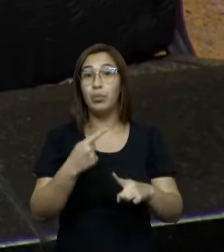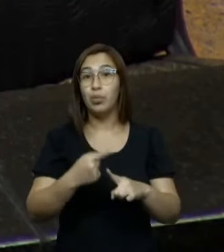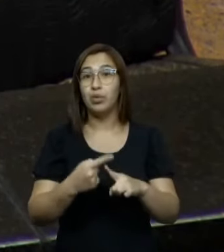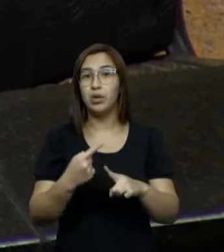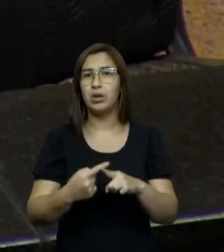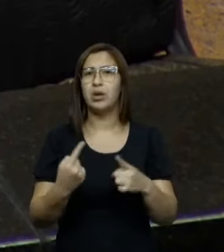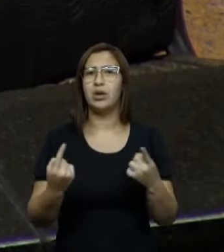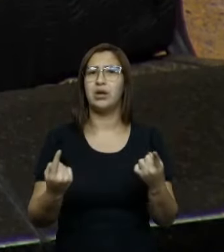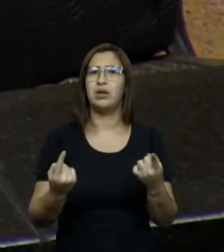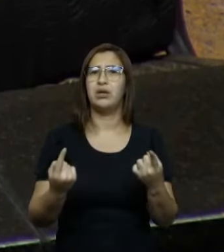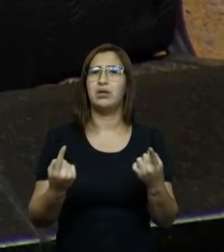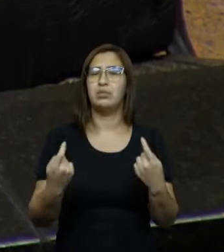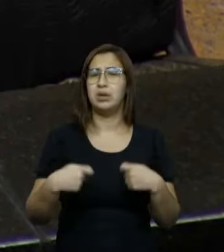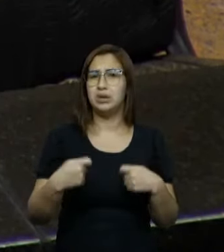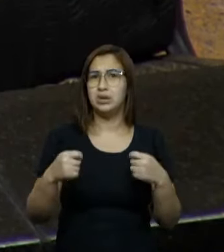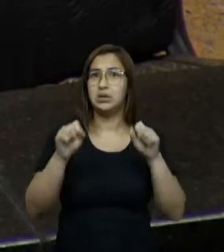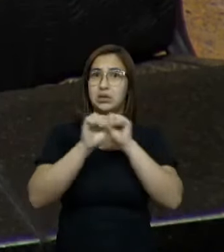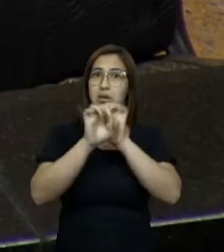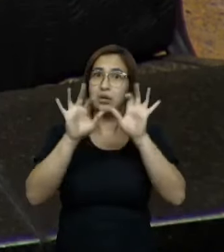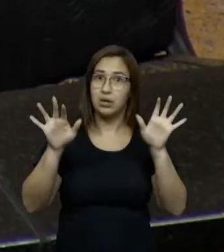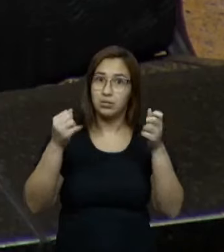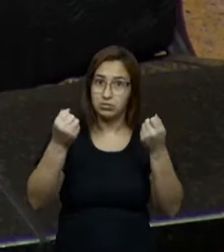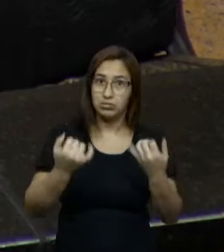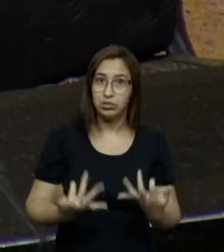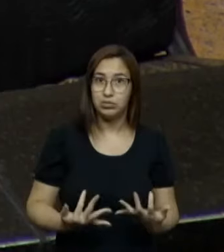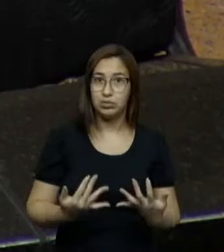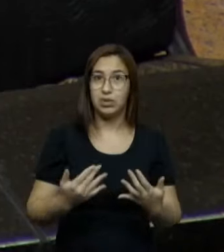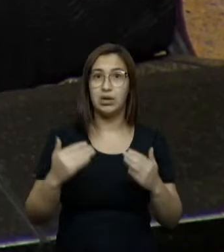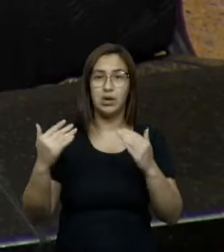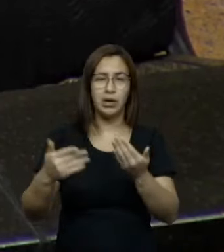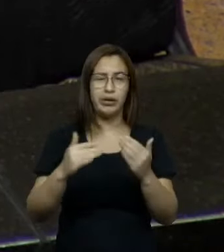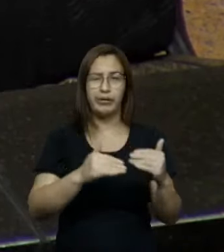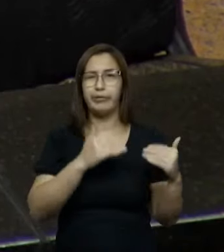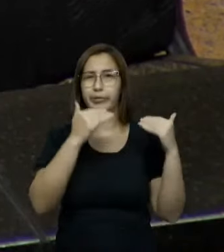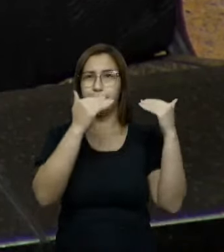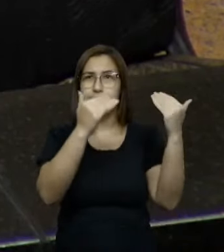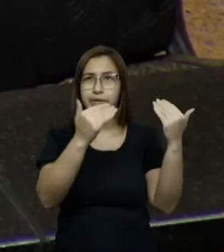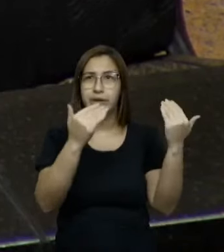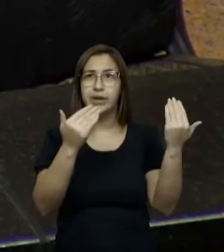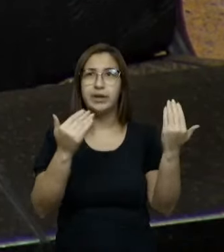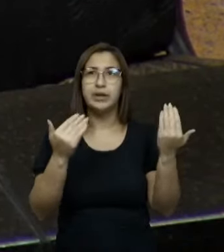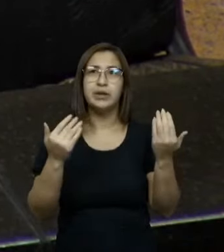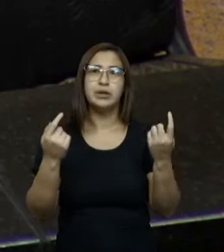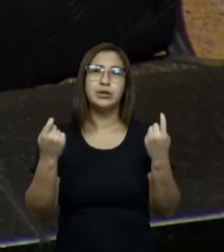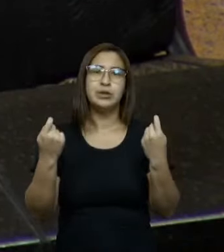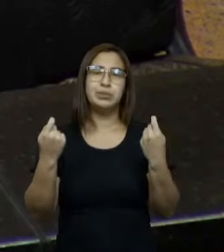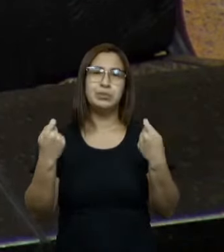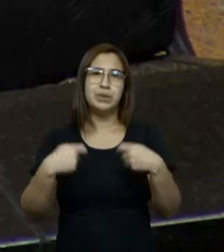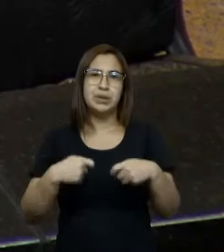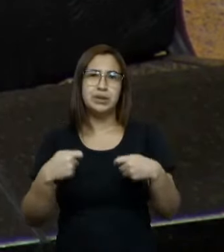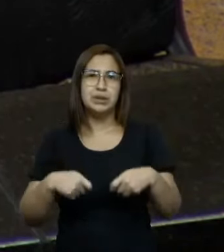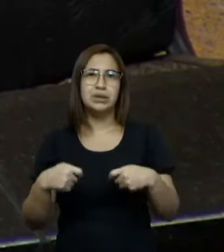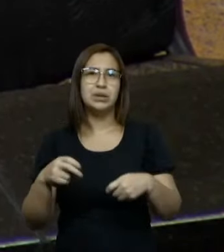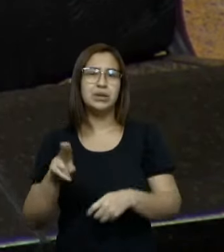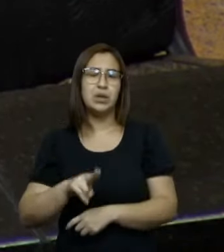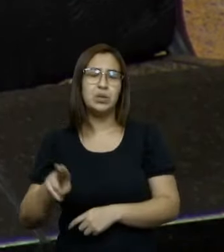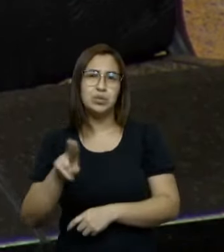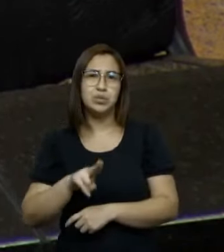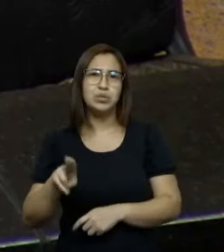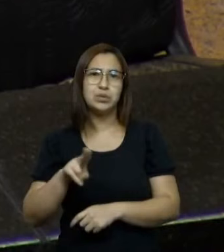até deixar claro de que as autoridades transportadas ali, essas sim, possam ser expostas através do